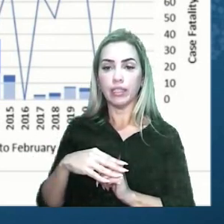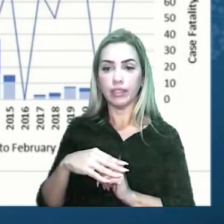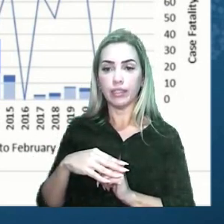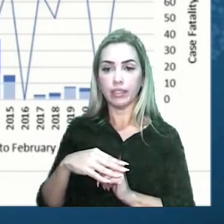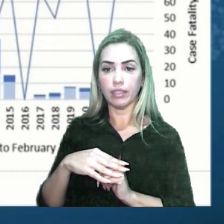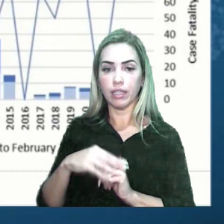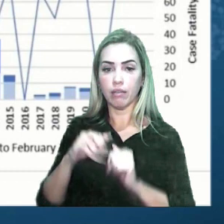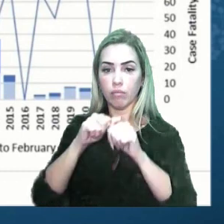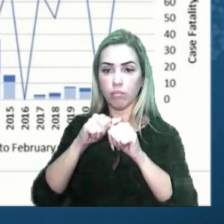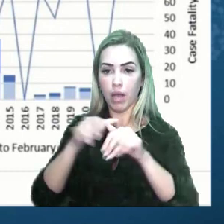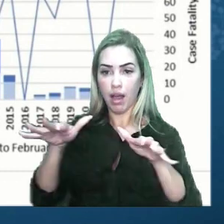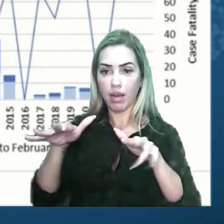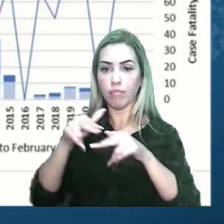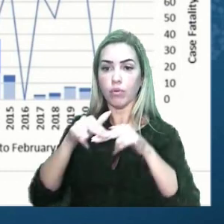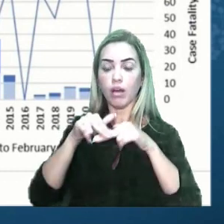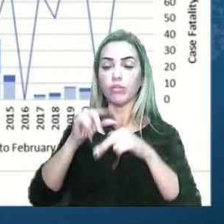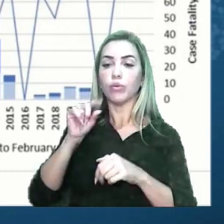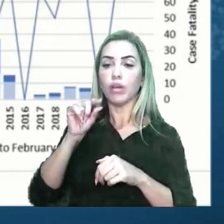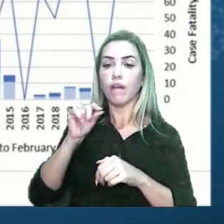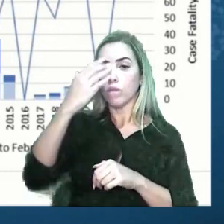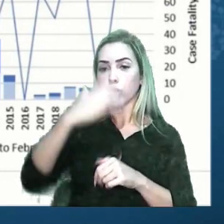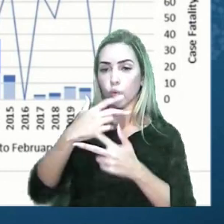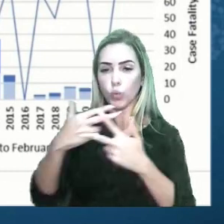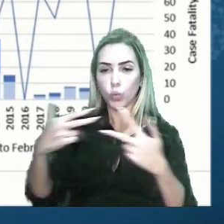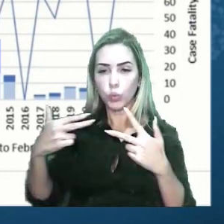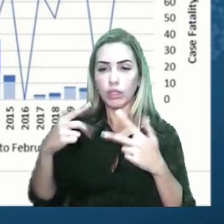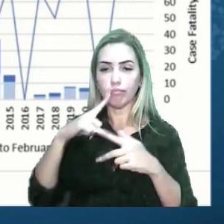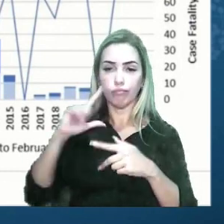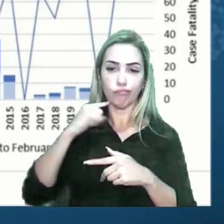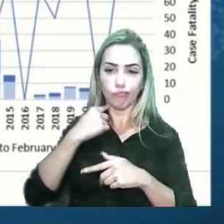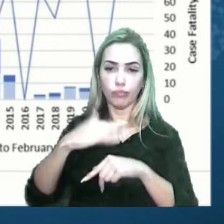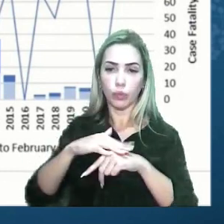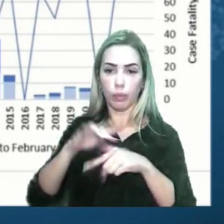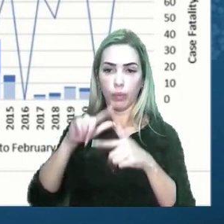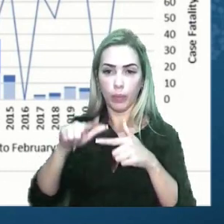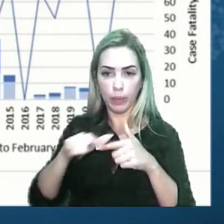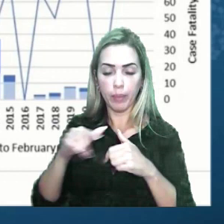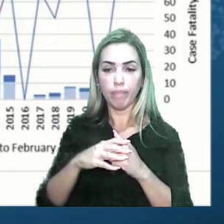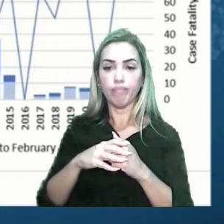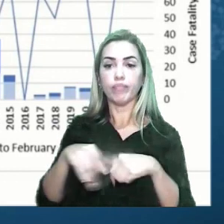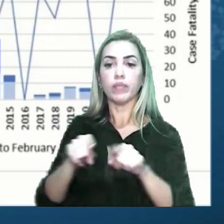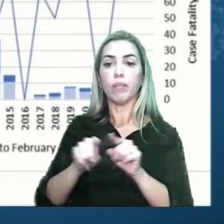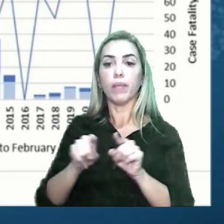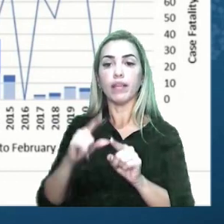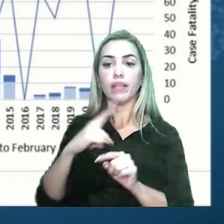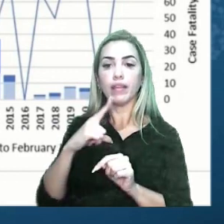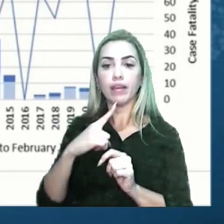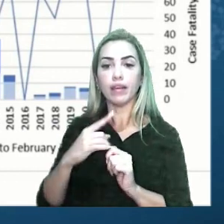se espalha através de frutas contaminadas. Também